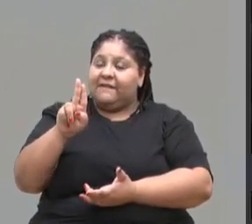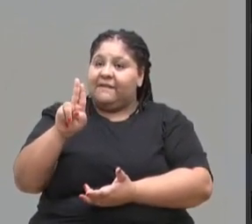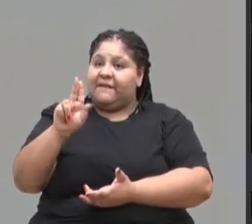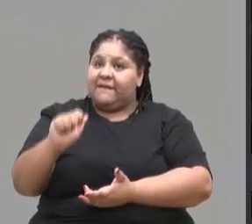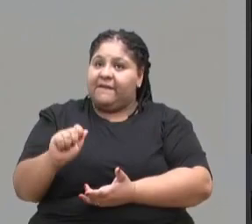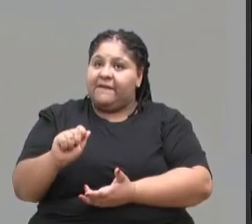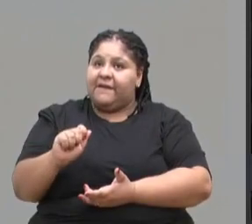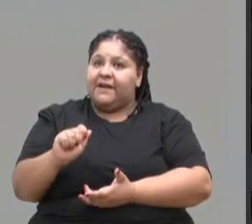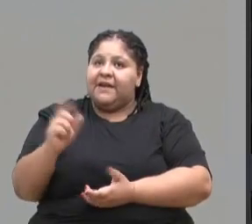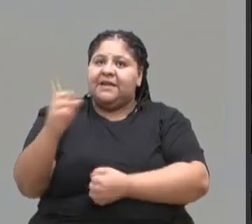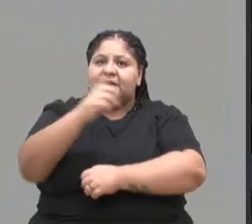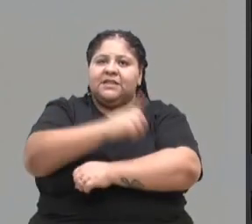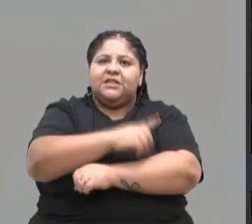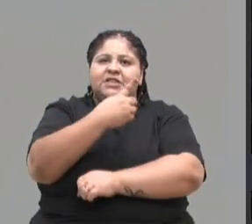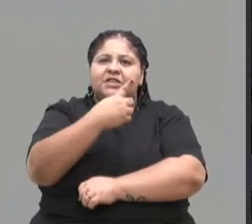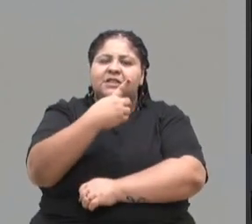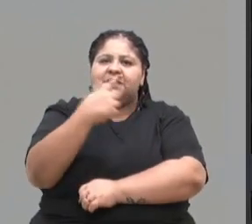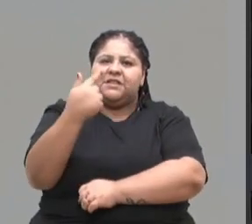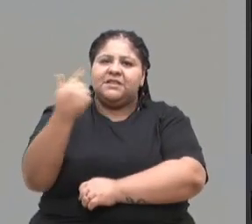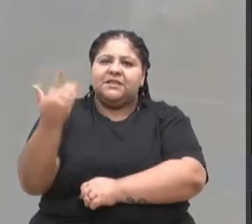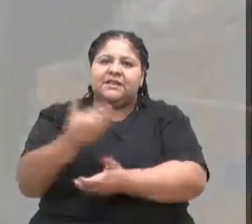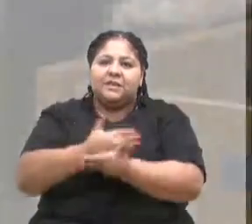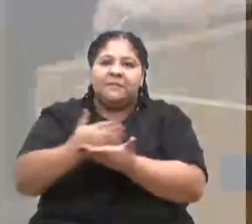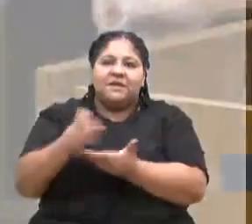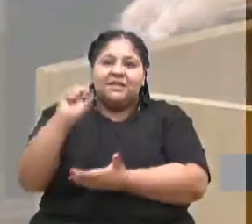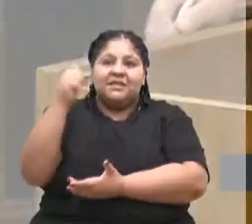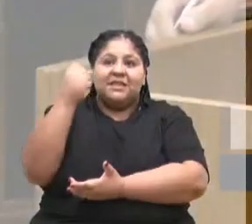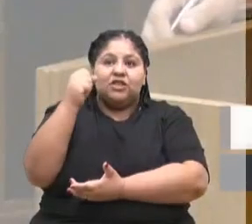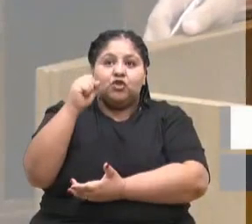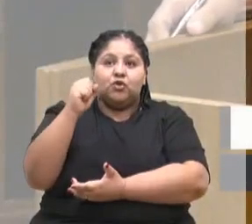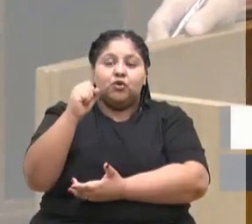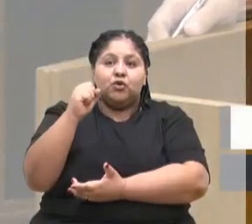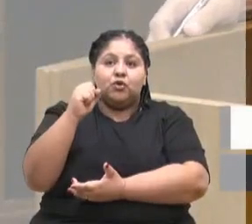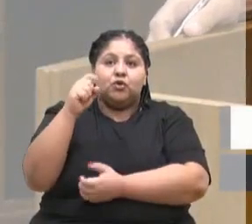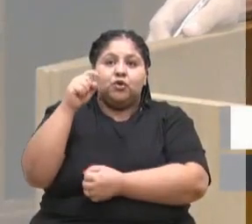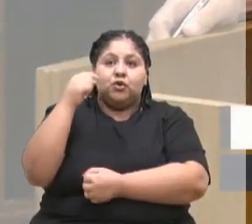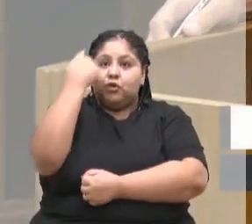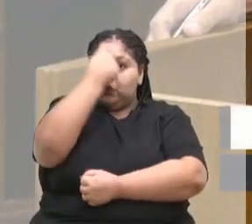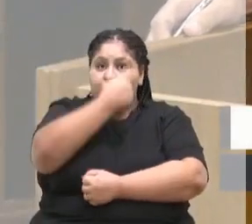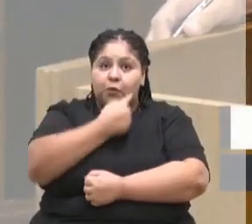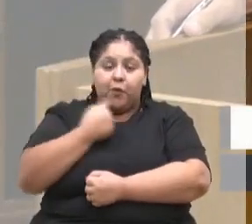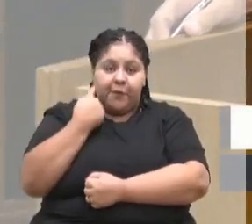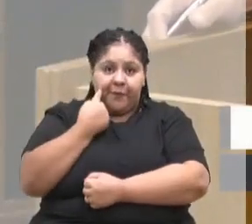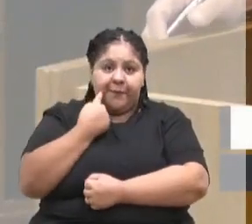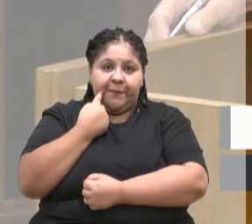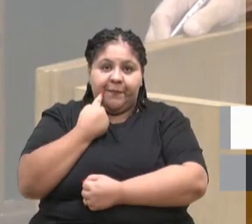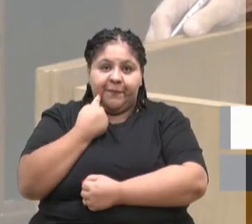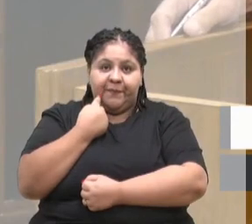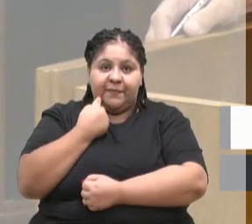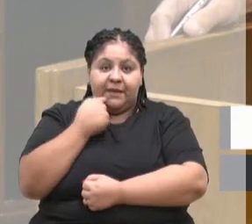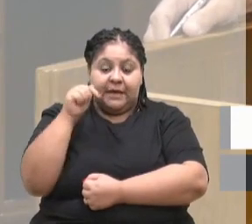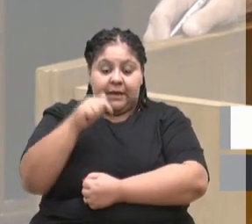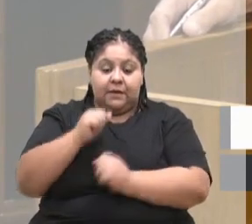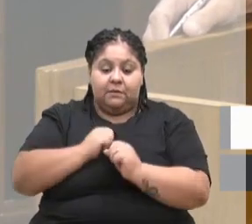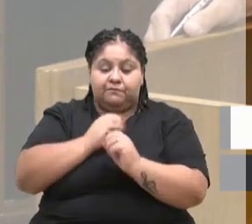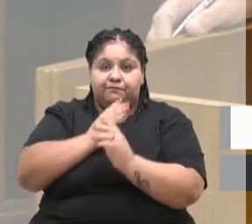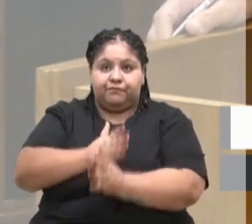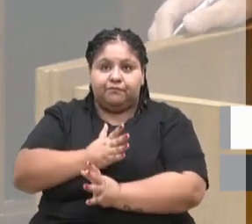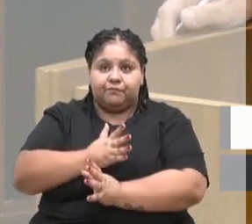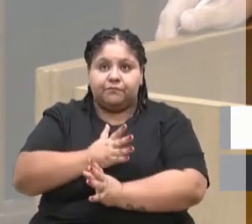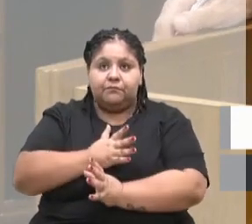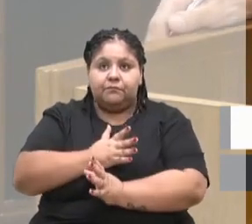dia 17, a partir das 8 horas. E esta atividade está